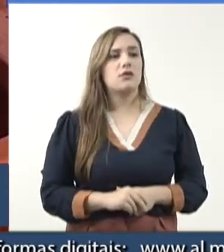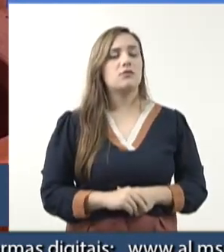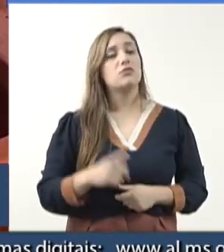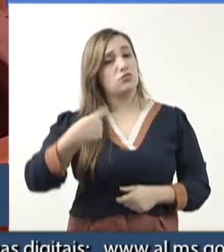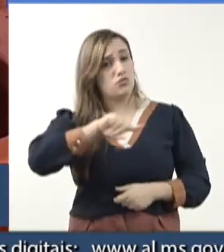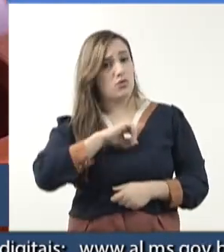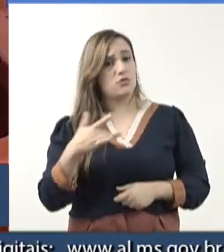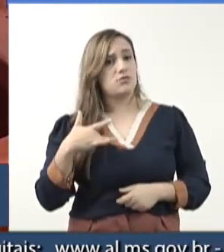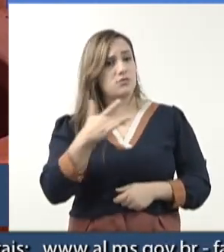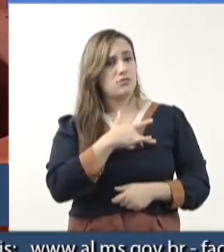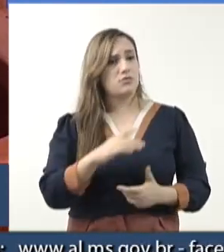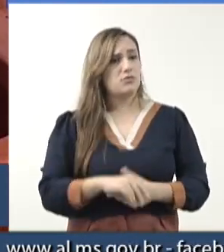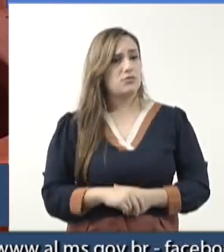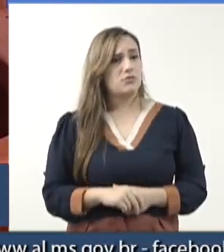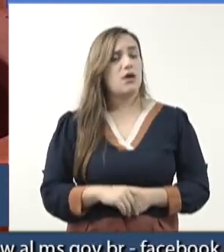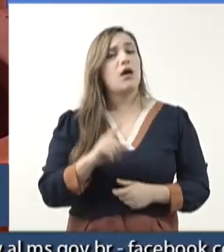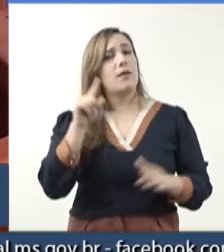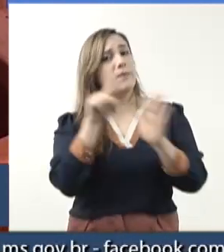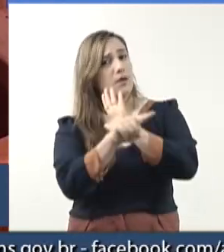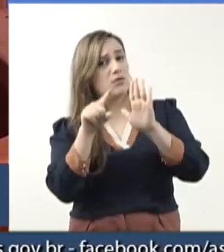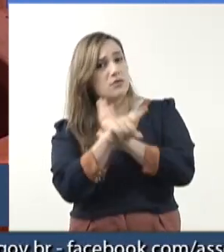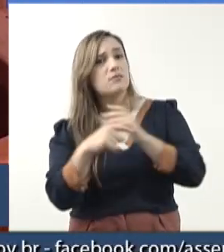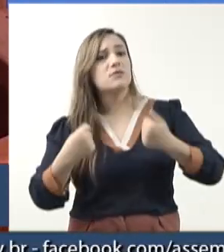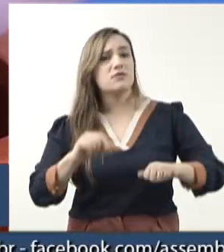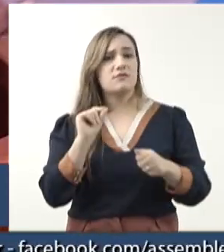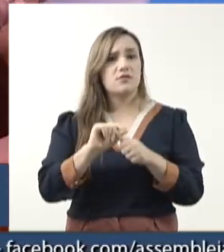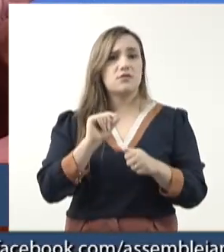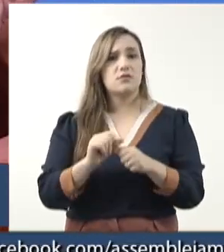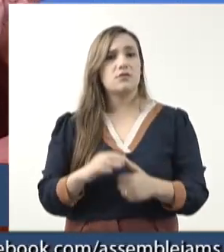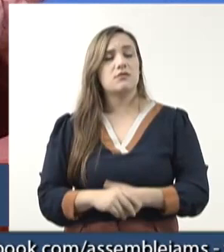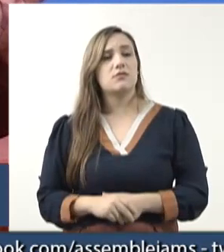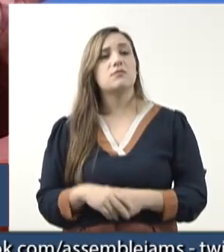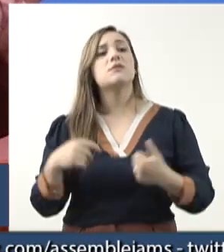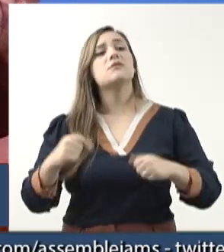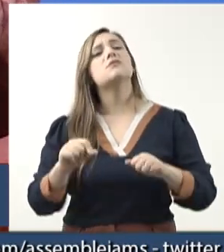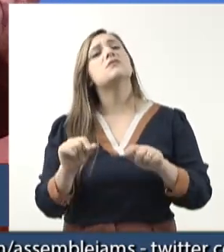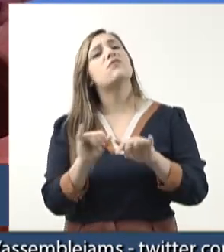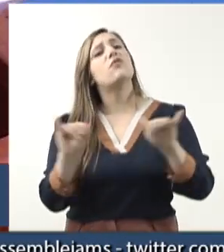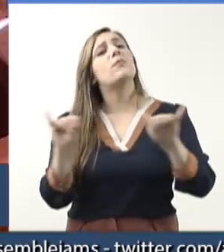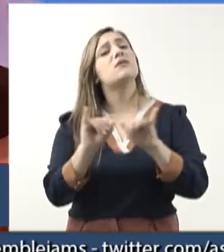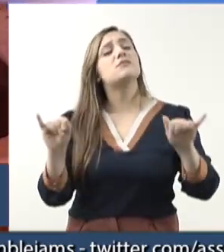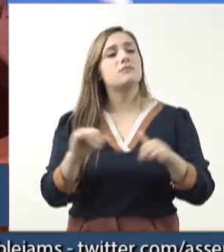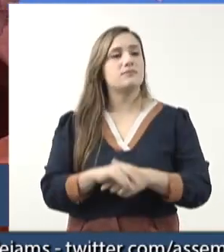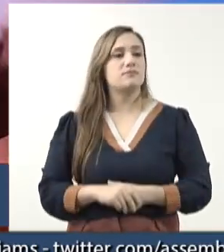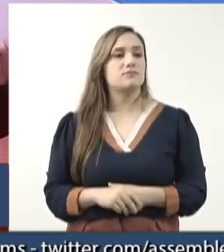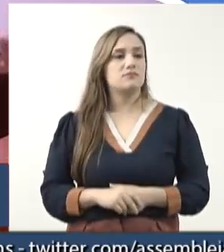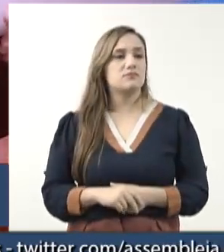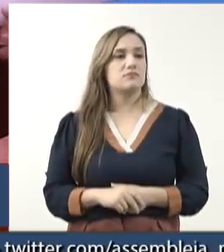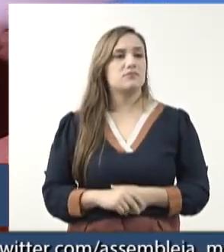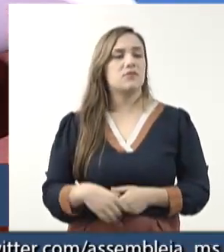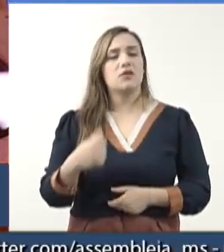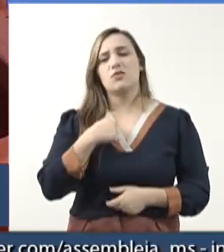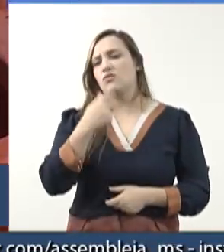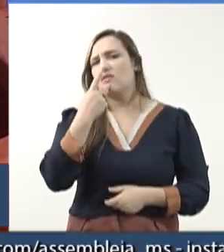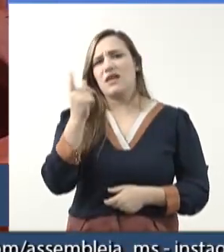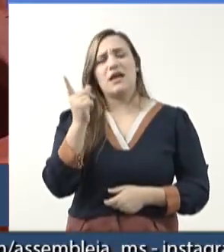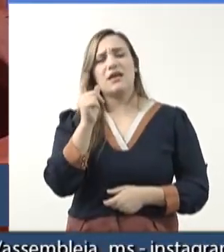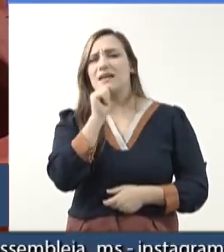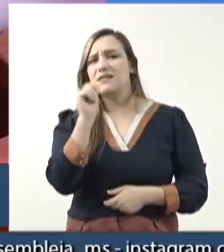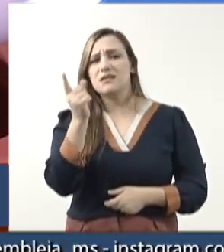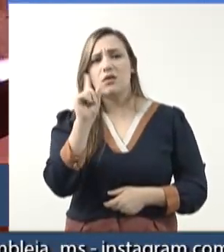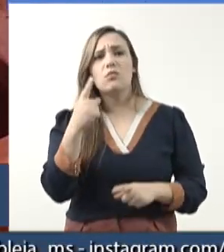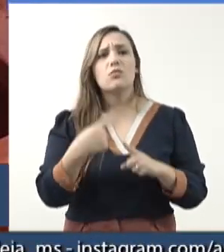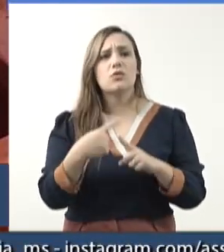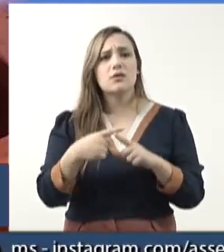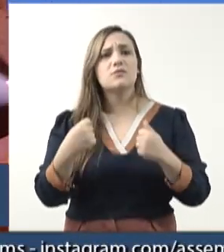nossa saúde. Eu acho que são perguntas que a gente precisa fazer e precisamos de dados. Não vou aqui fazer afirmações ainda, porque nós precisamos